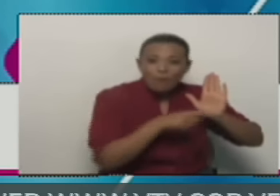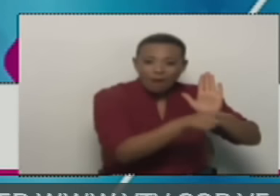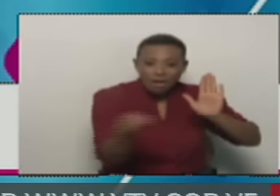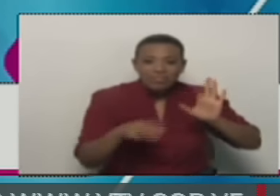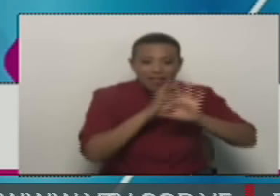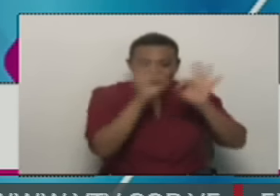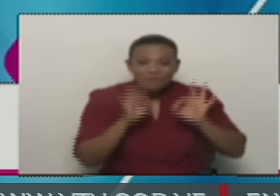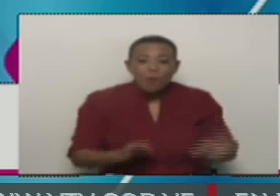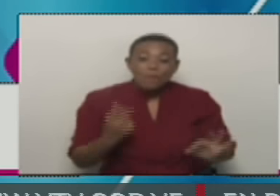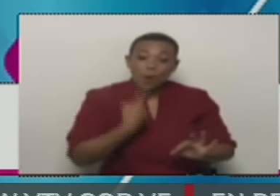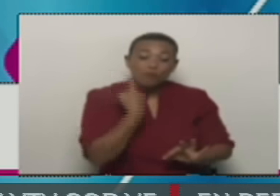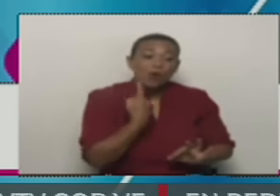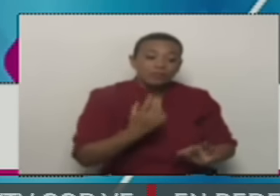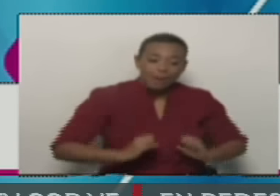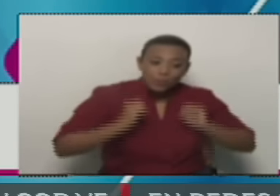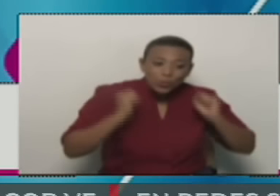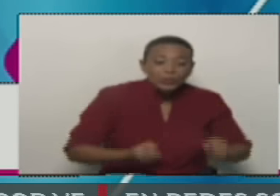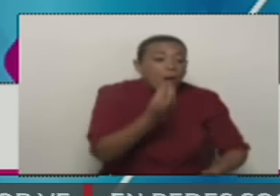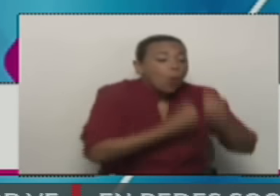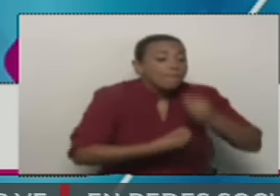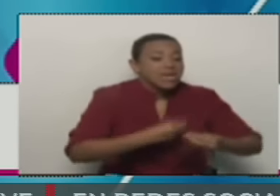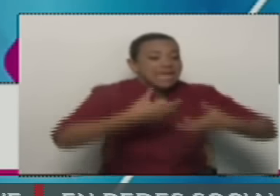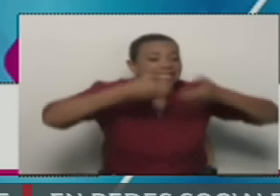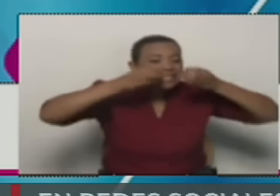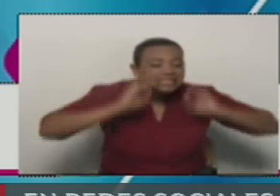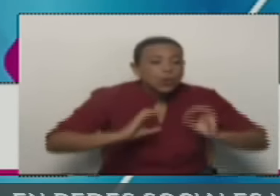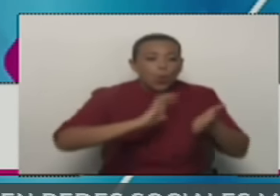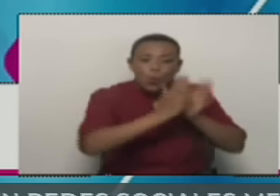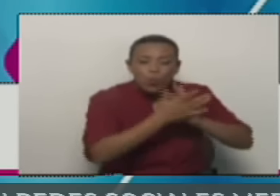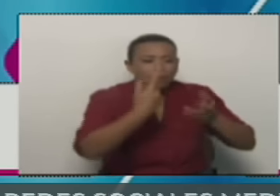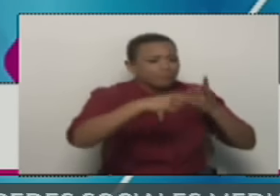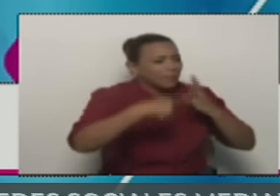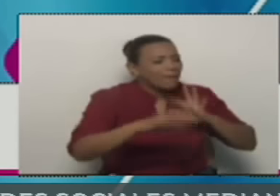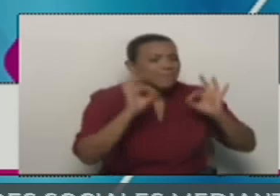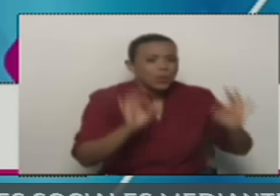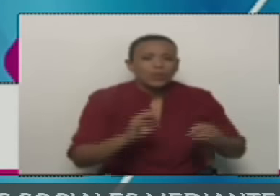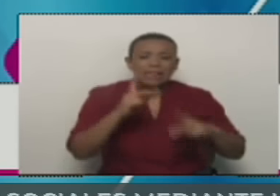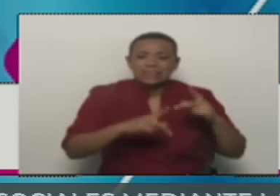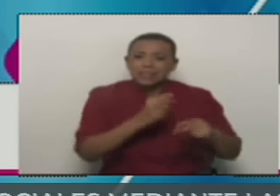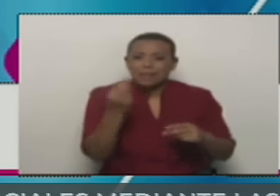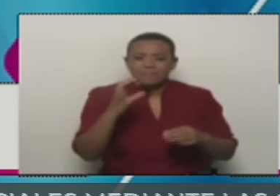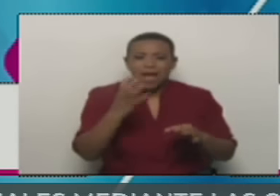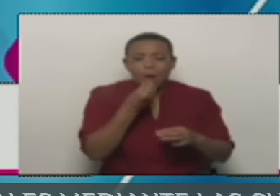a única fonte de carboidrato são de 30, proveniente de 30 alimentos.